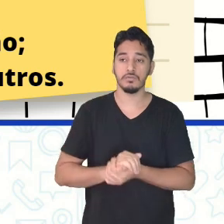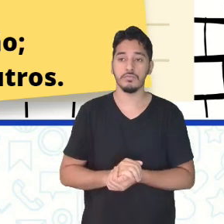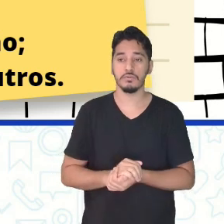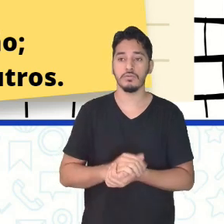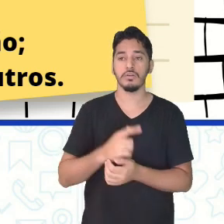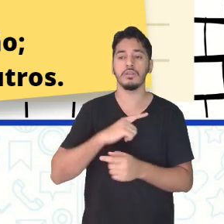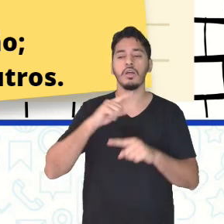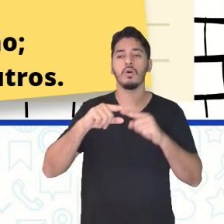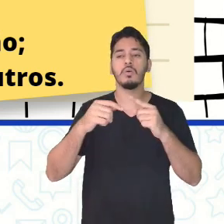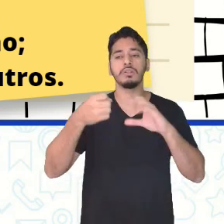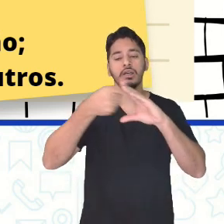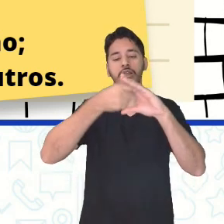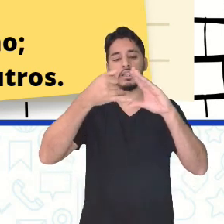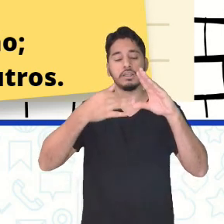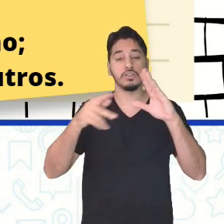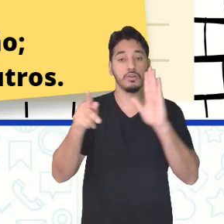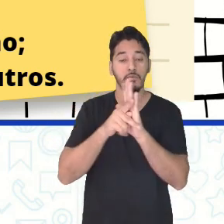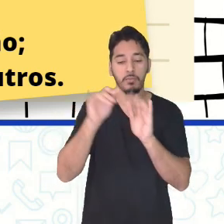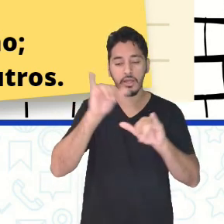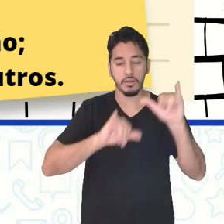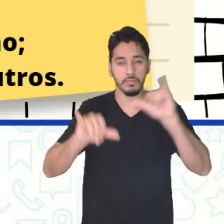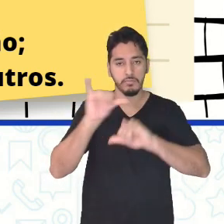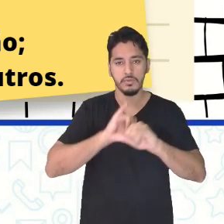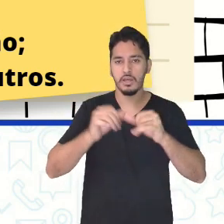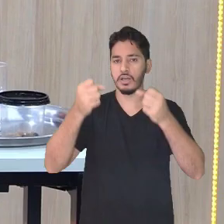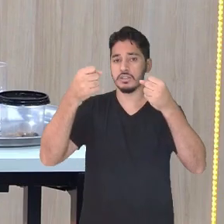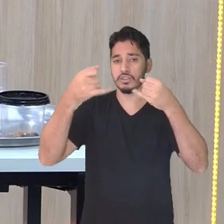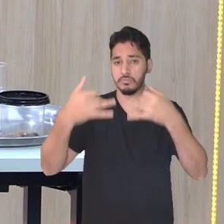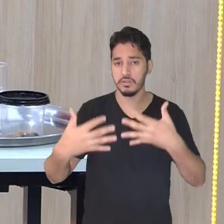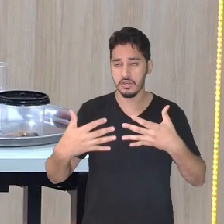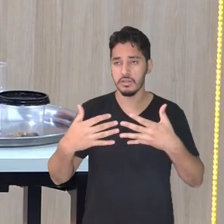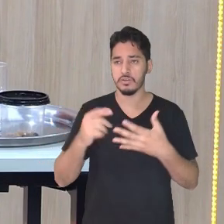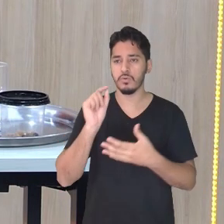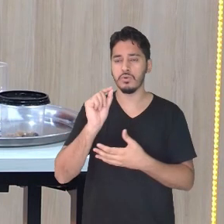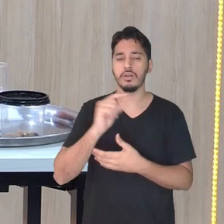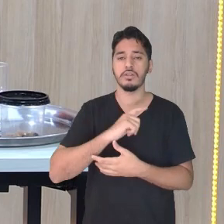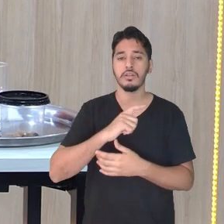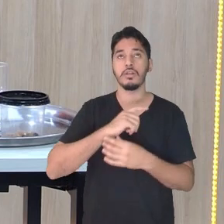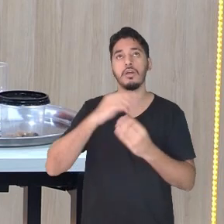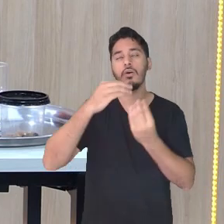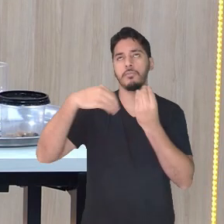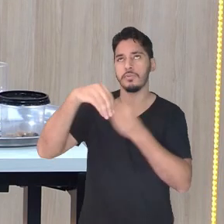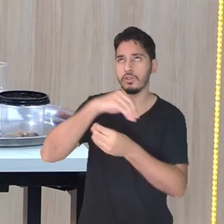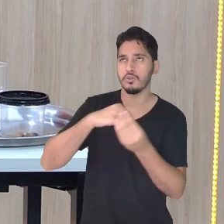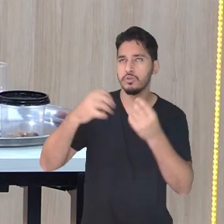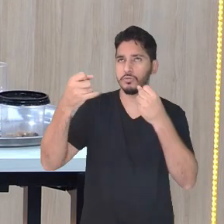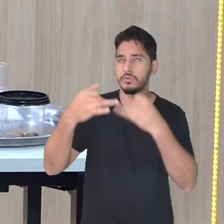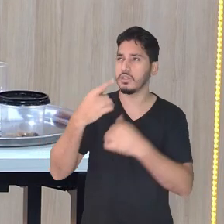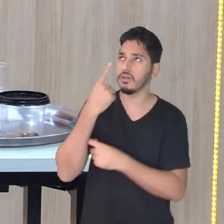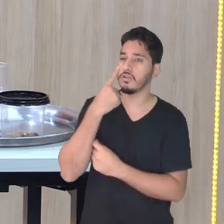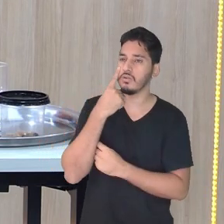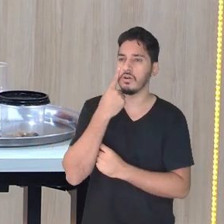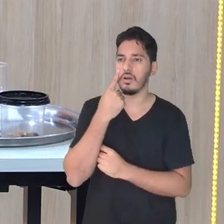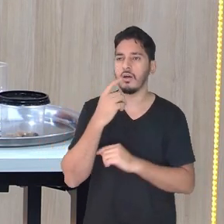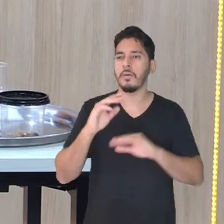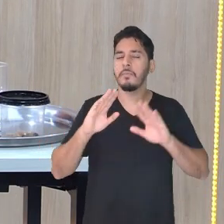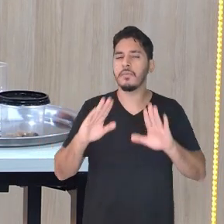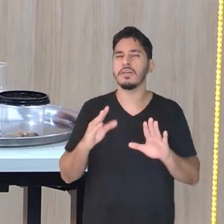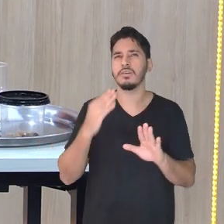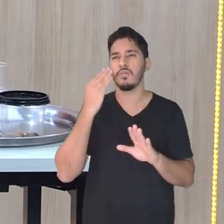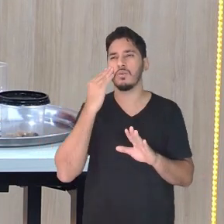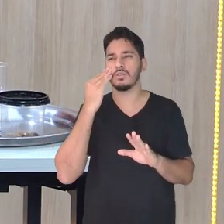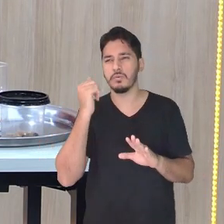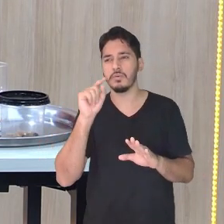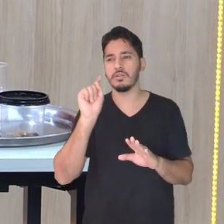bem definidas. Então, aqui a gente tem um conjunto de características que diz que é uma mistura. Agora, sabendo que